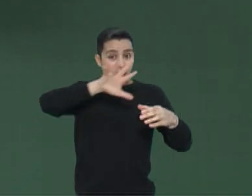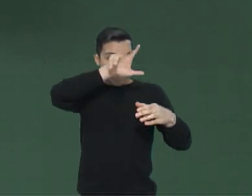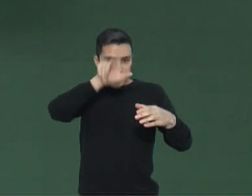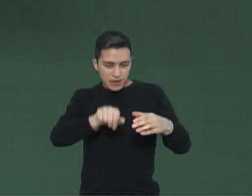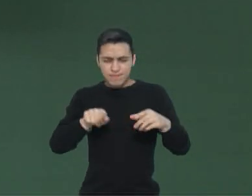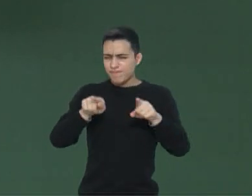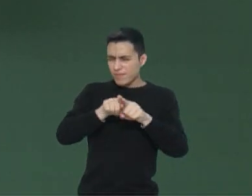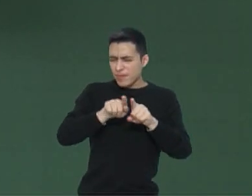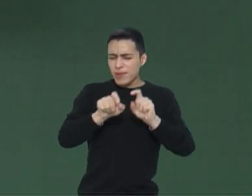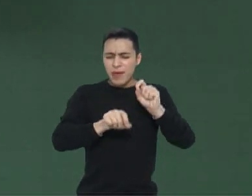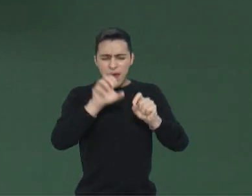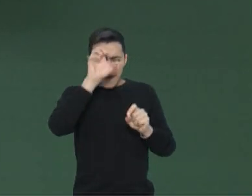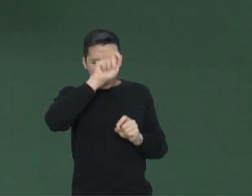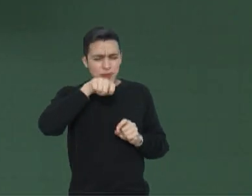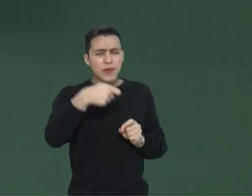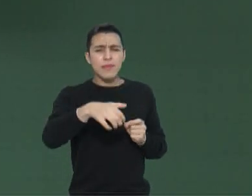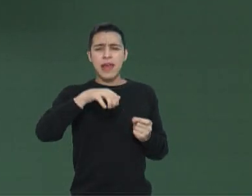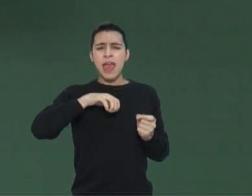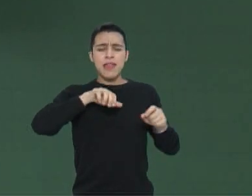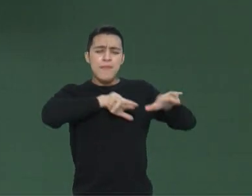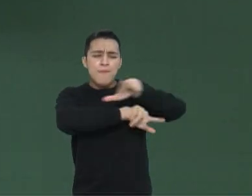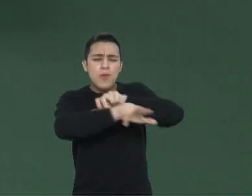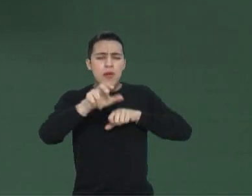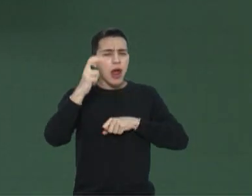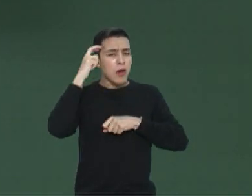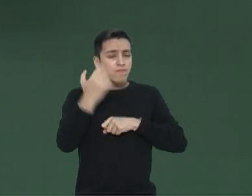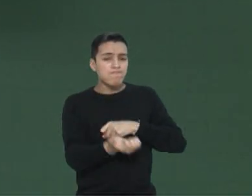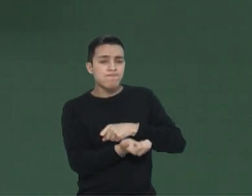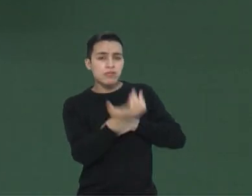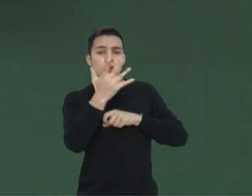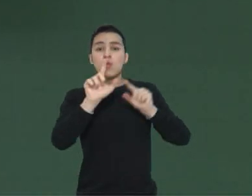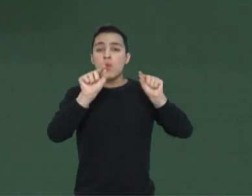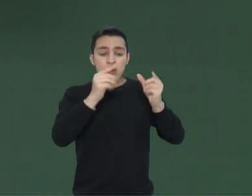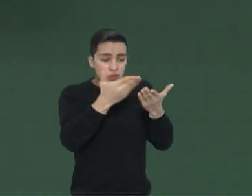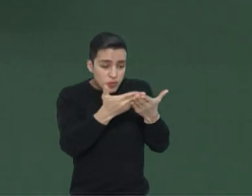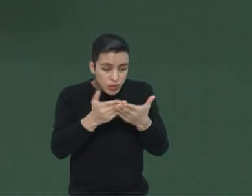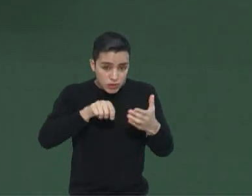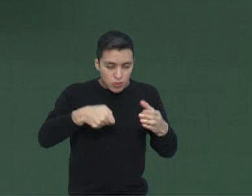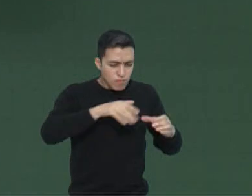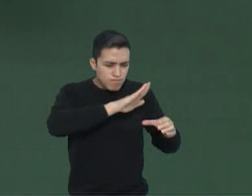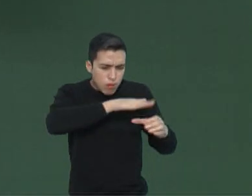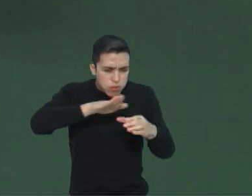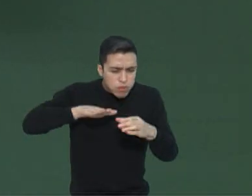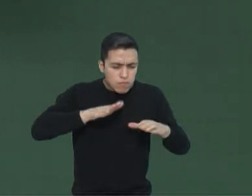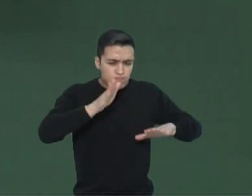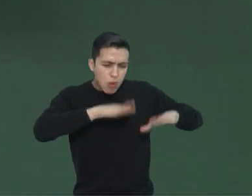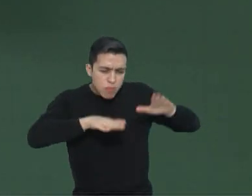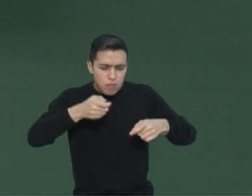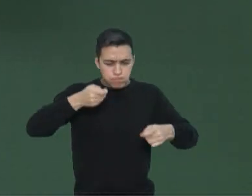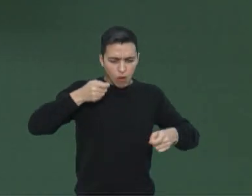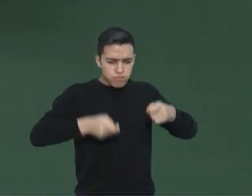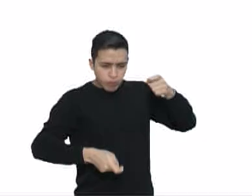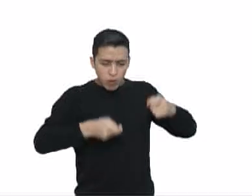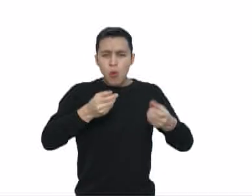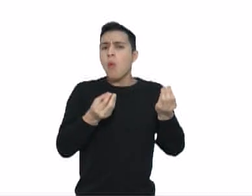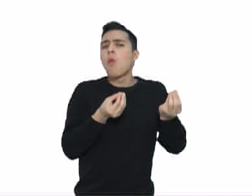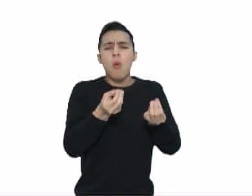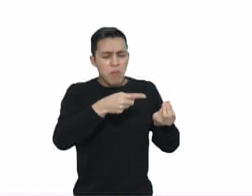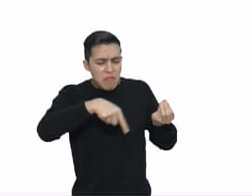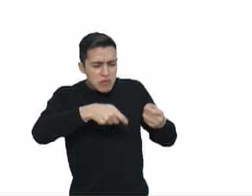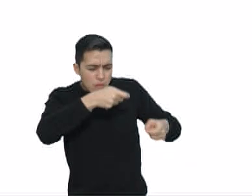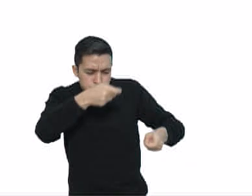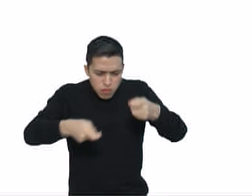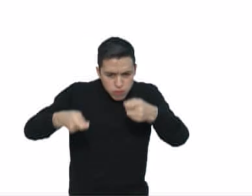da ética e da pluralidade cultural ao estudar sobre os tambores, sobre como os tambores fizeram